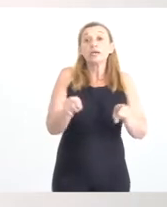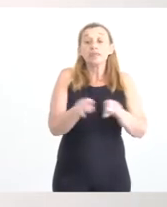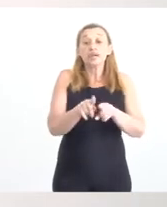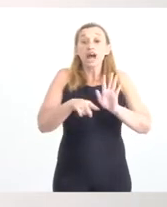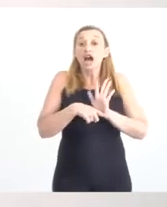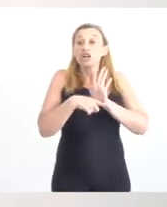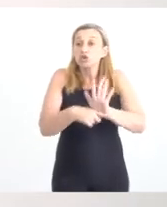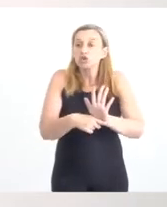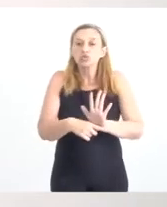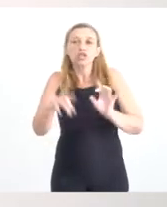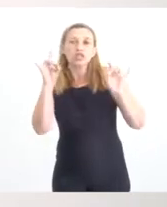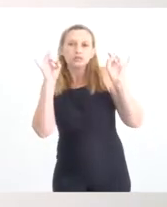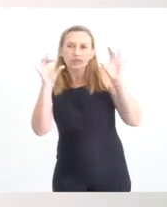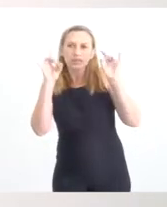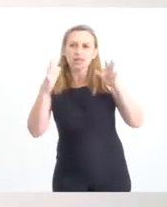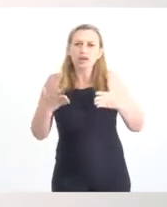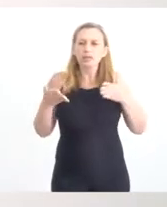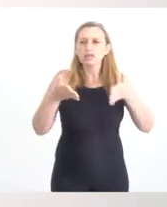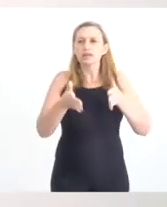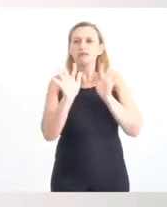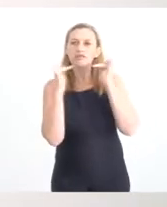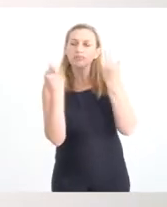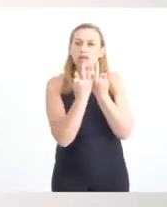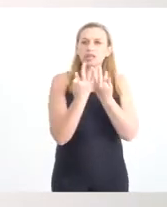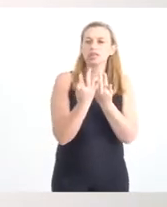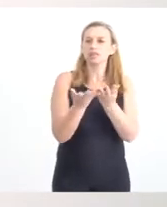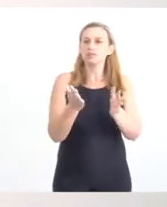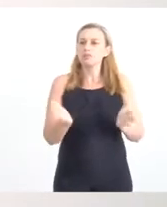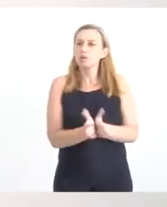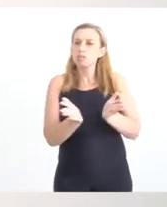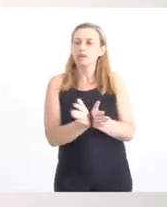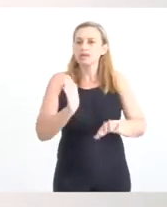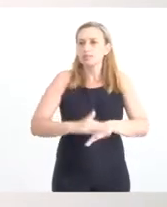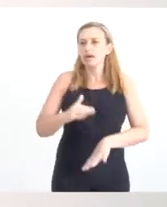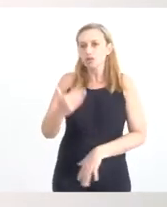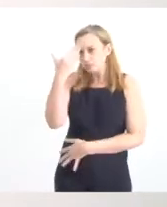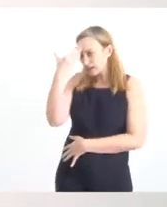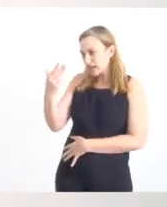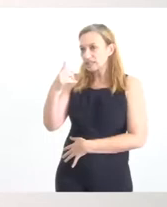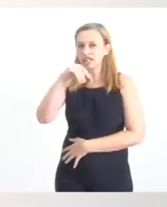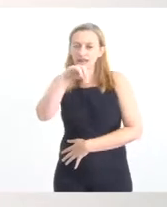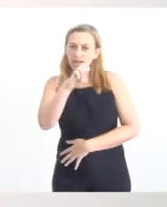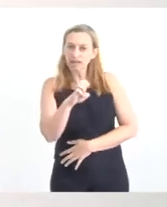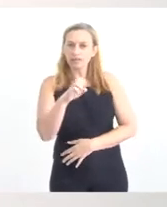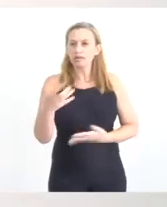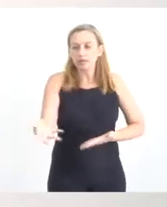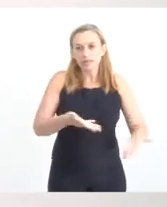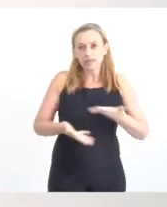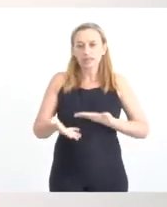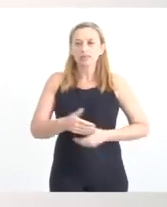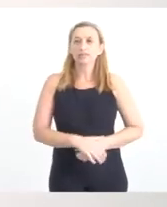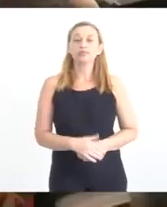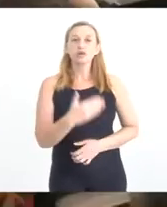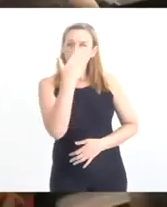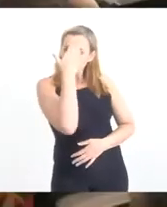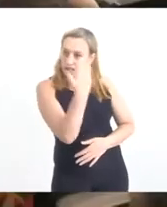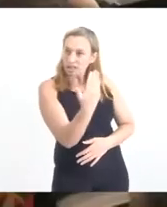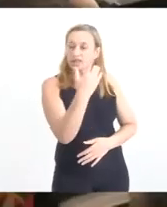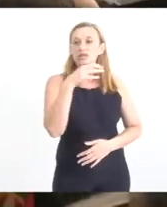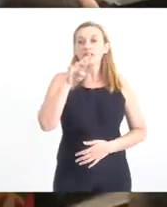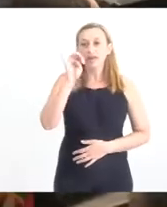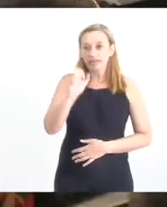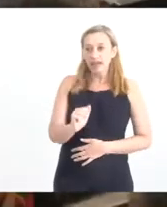atendimento específico é essas famílias de maior vulnerabilidade Muito obrigado Guilherme pela parceria Eu que agradeço